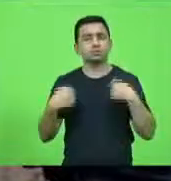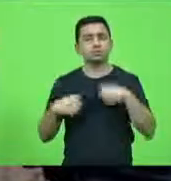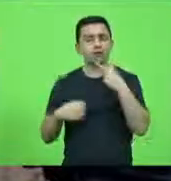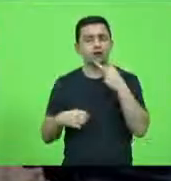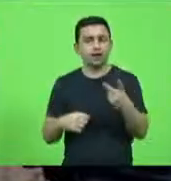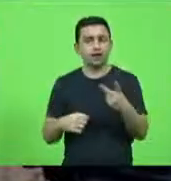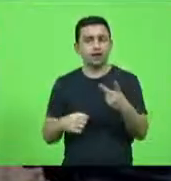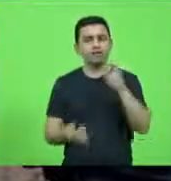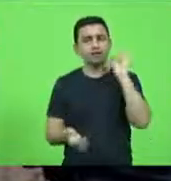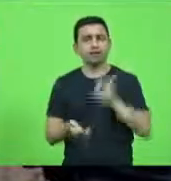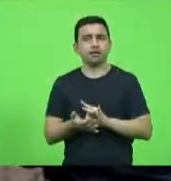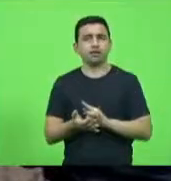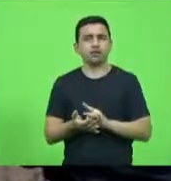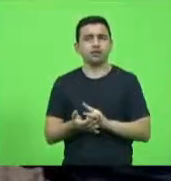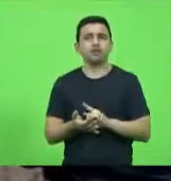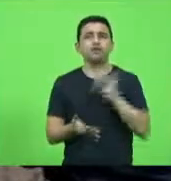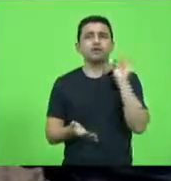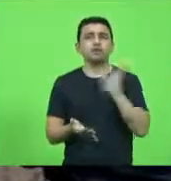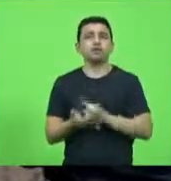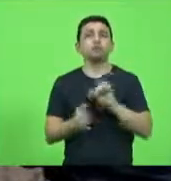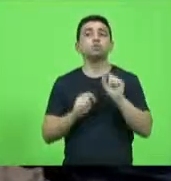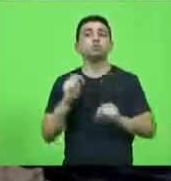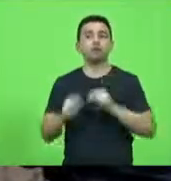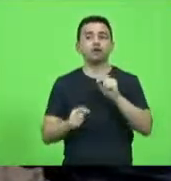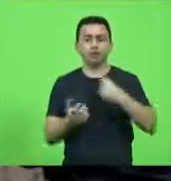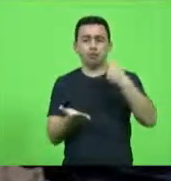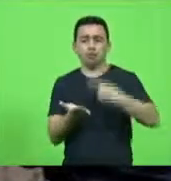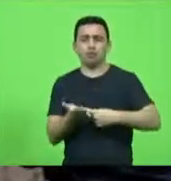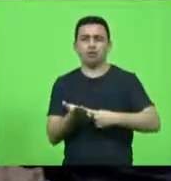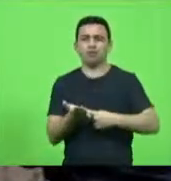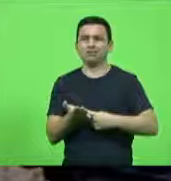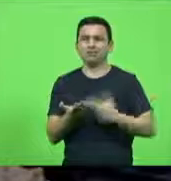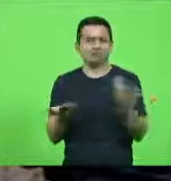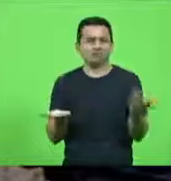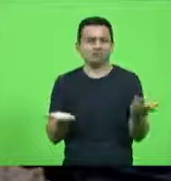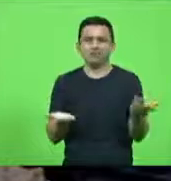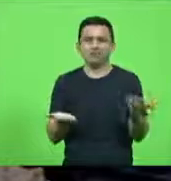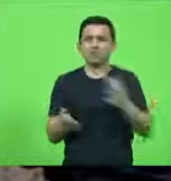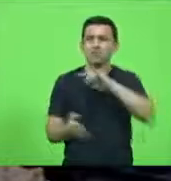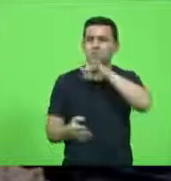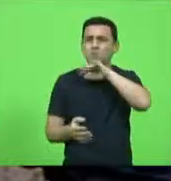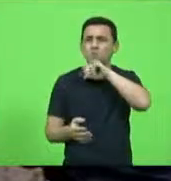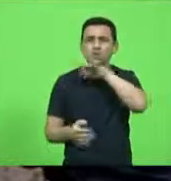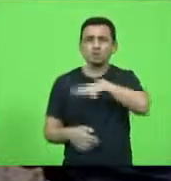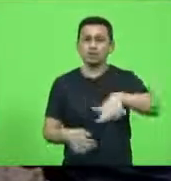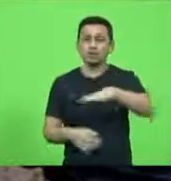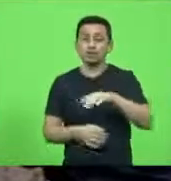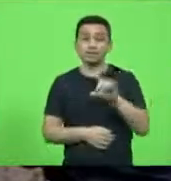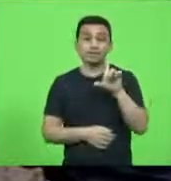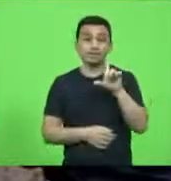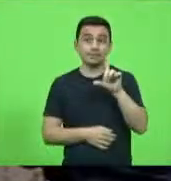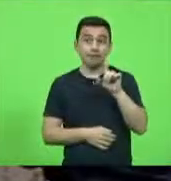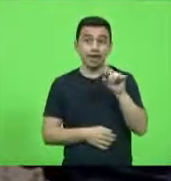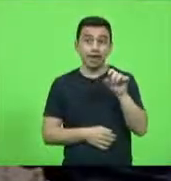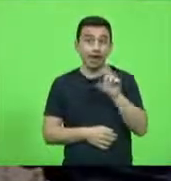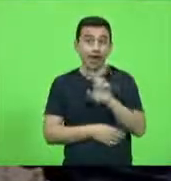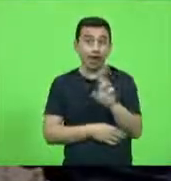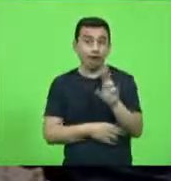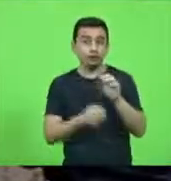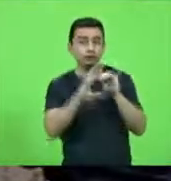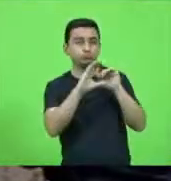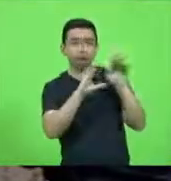a verdade. E a verdade é que esse pacto é espoliador de Santa Catarina. A cada 100 reais que mandamos para Brasília,